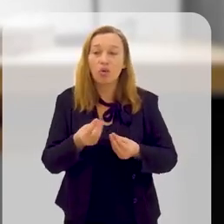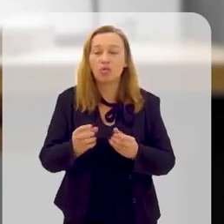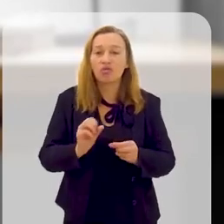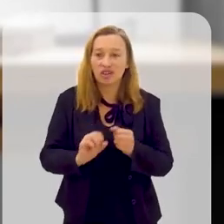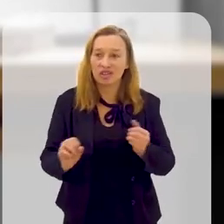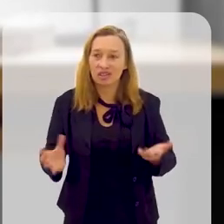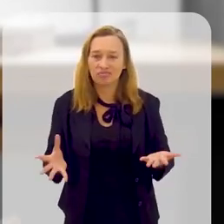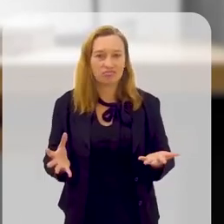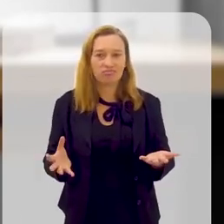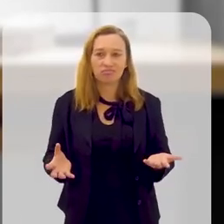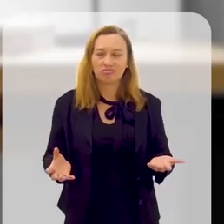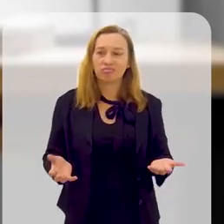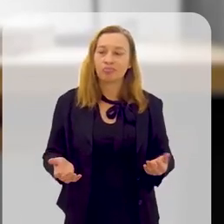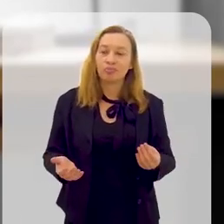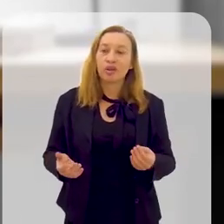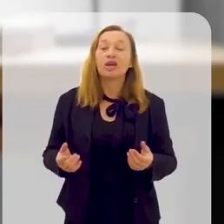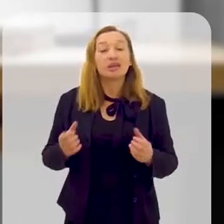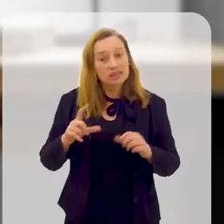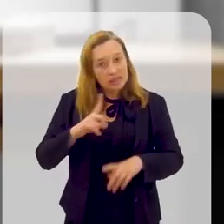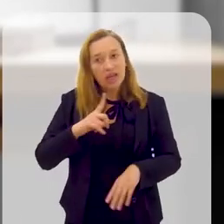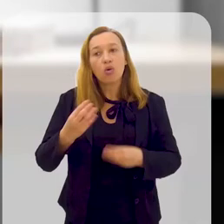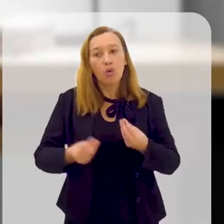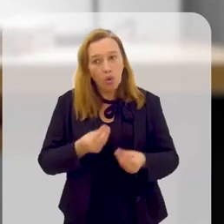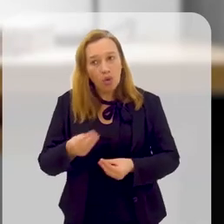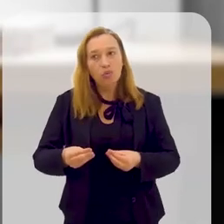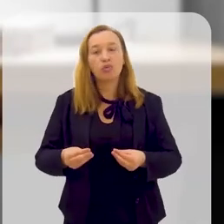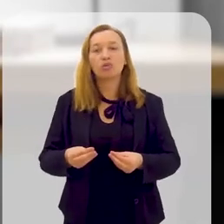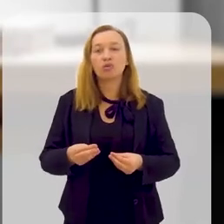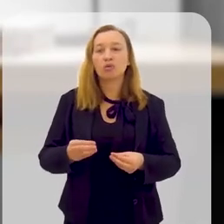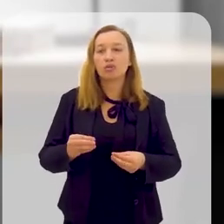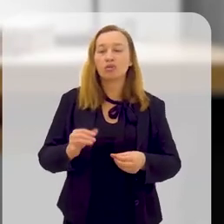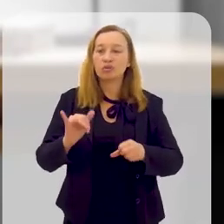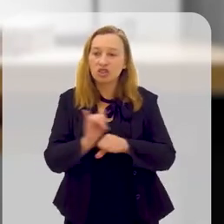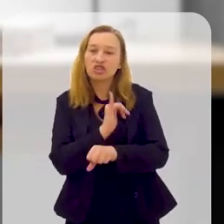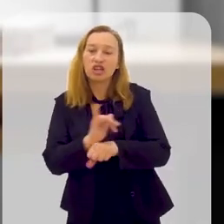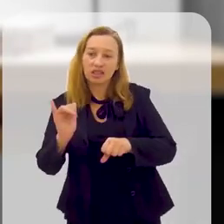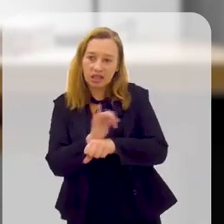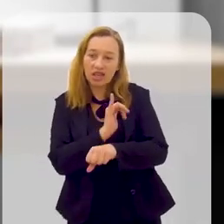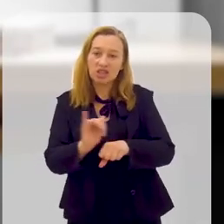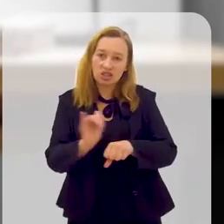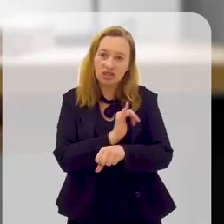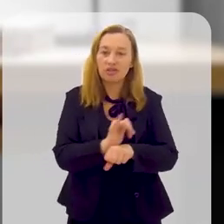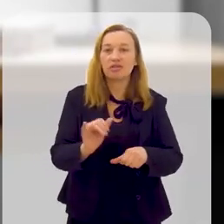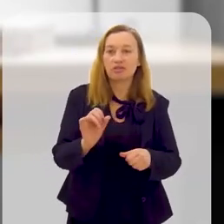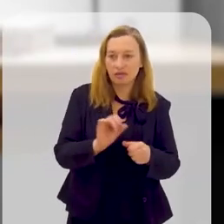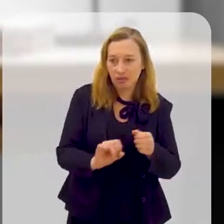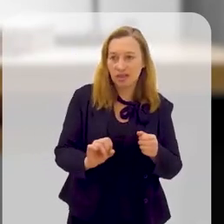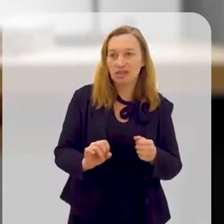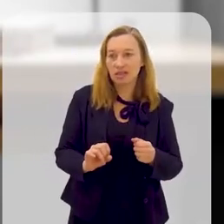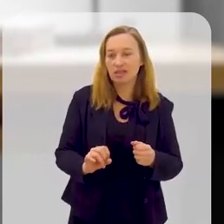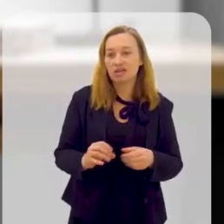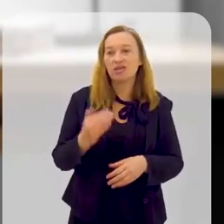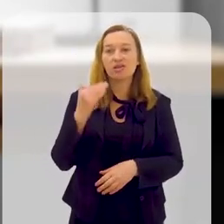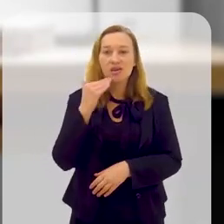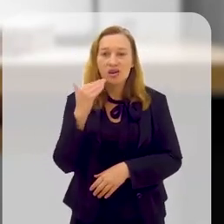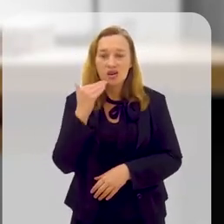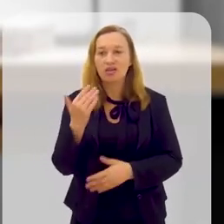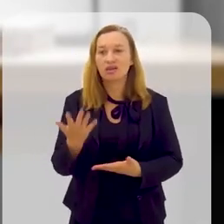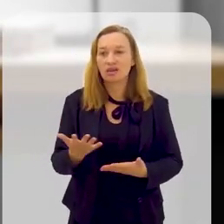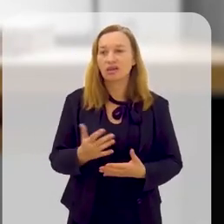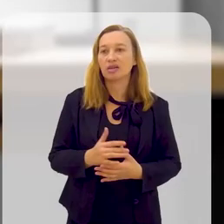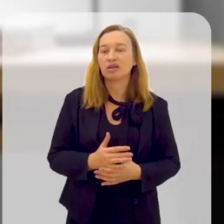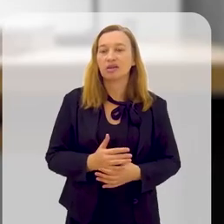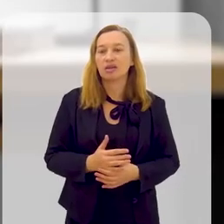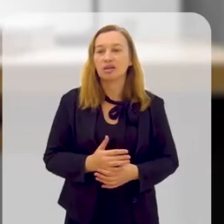quer dizer a saídas há formas da gente é driblar essa carência e essa